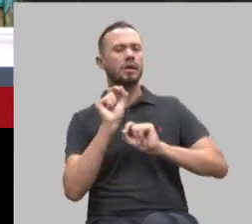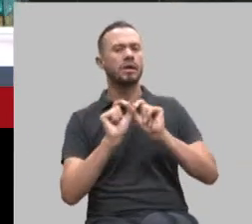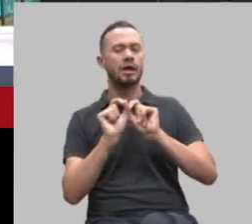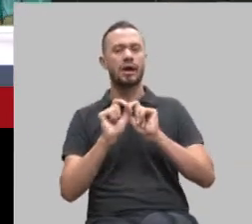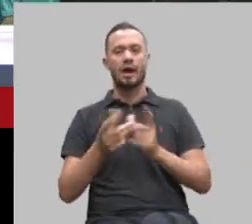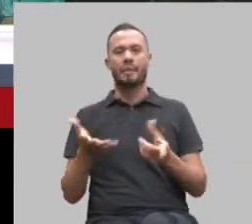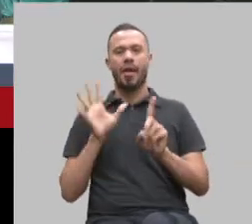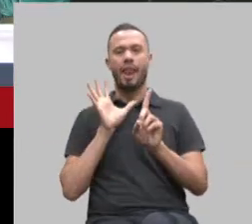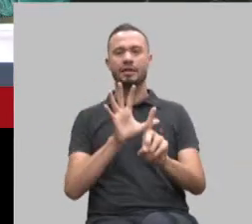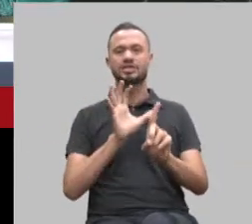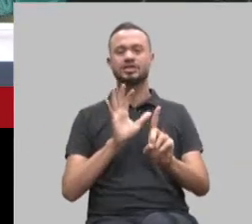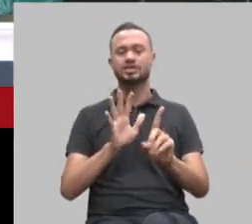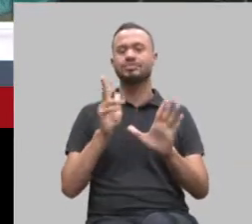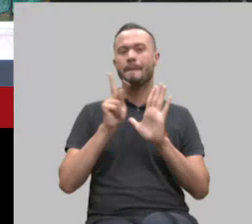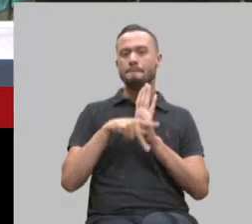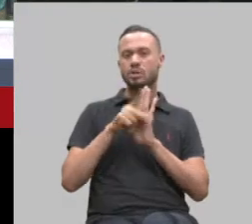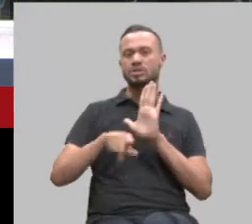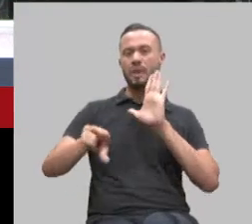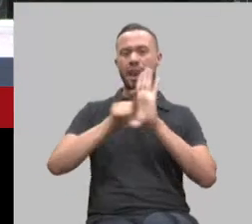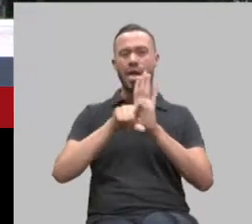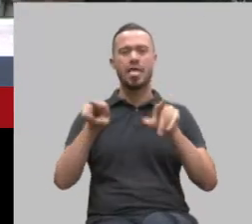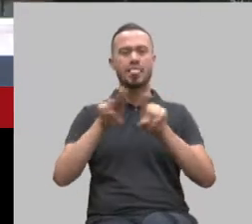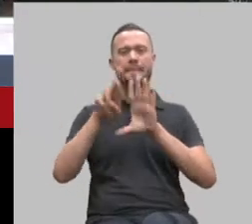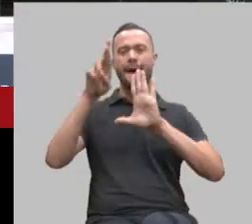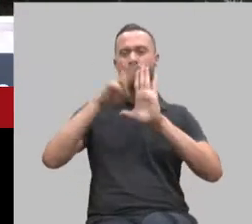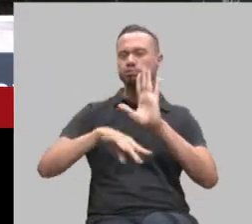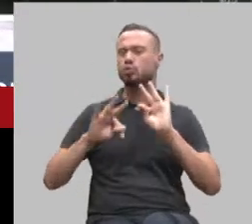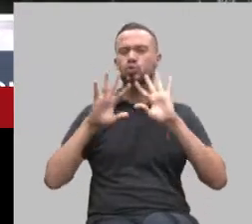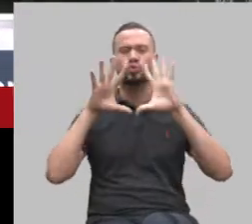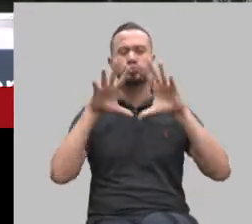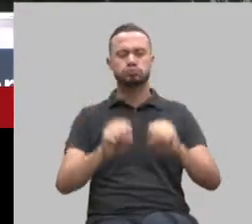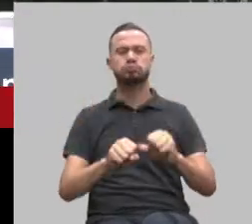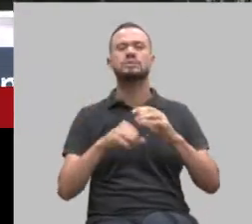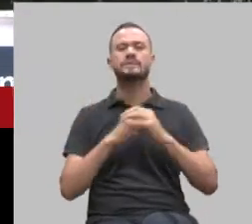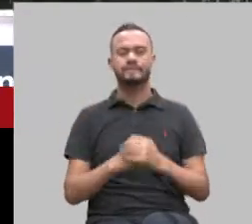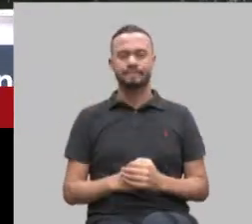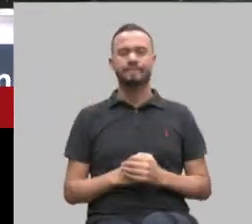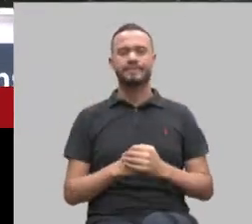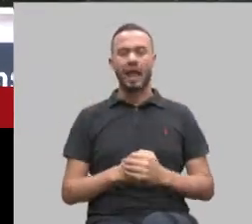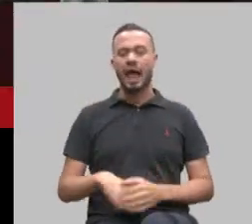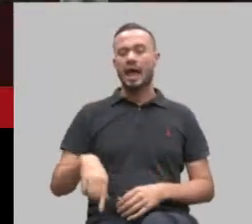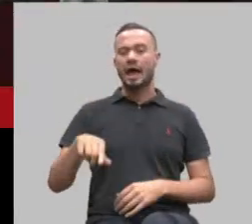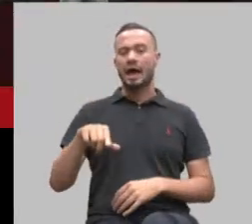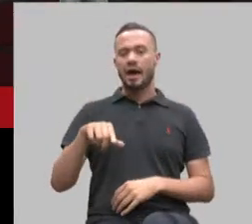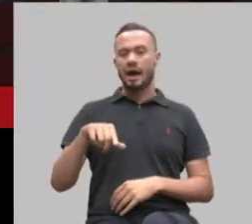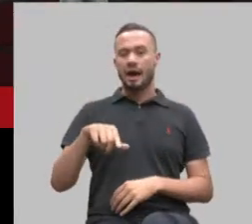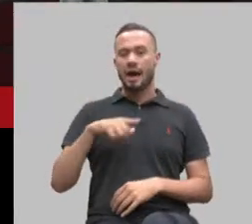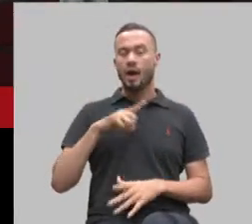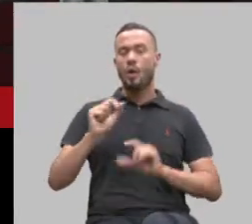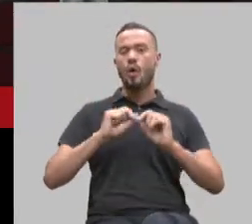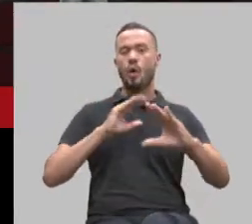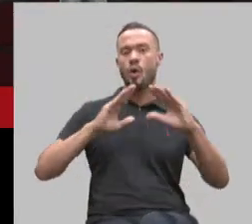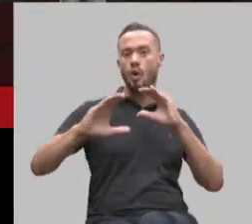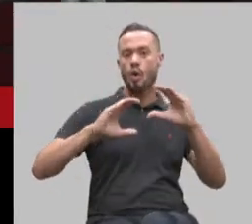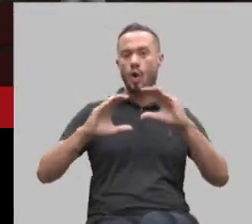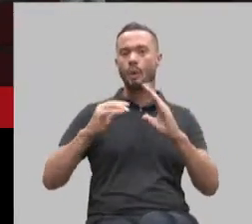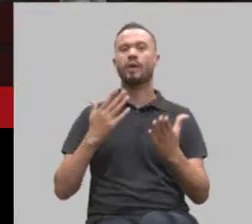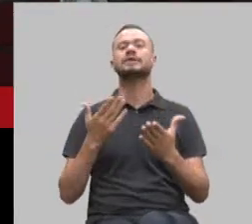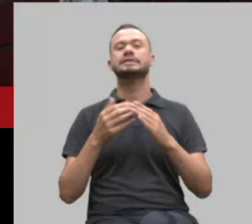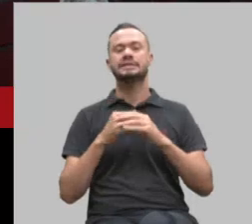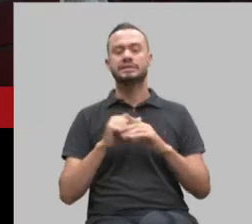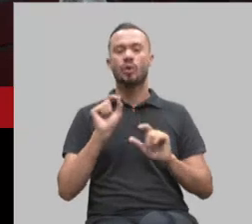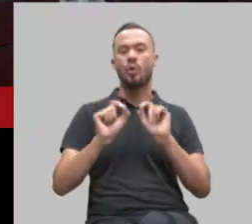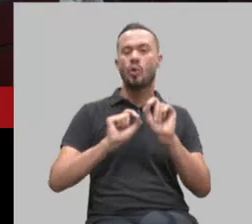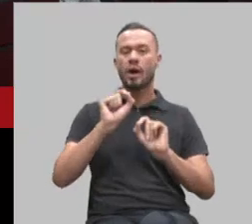lei requerimentos enfim Elas têm uma elas são uma comunicação entre os